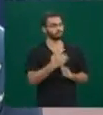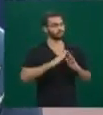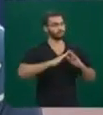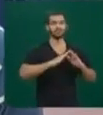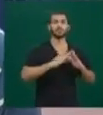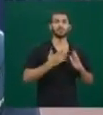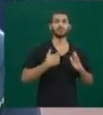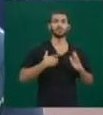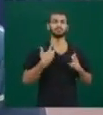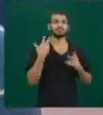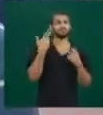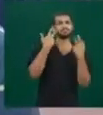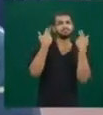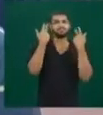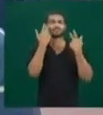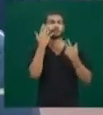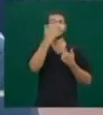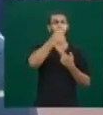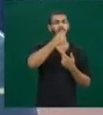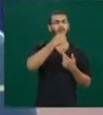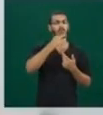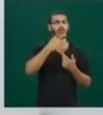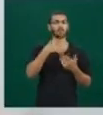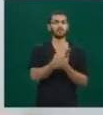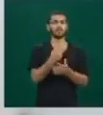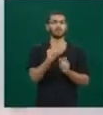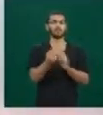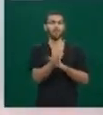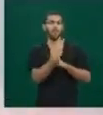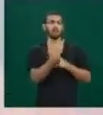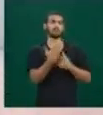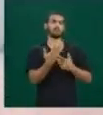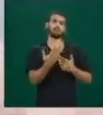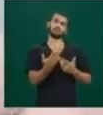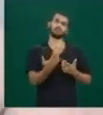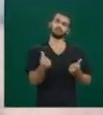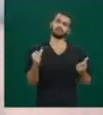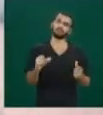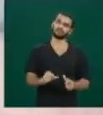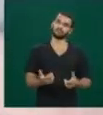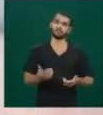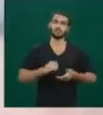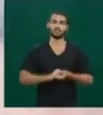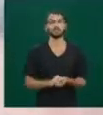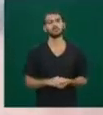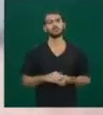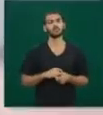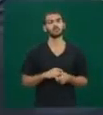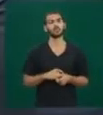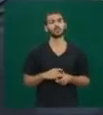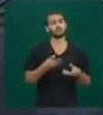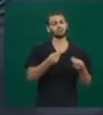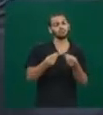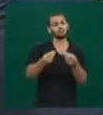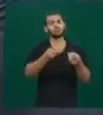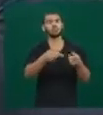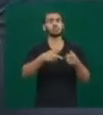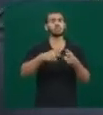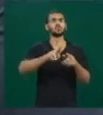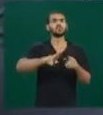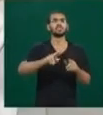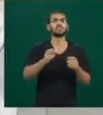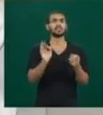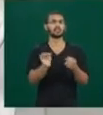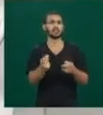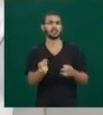acaba sendo contaminado, é uma coisa muito desagradável. O manuseio adequado desses materiais é indispensável para prevenir